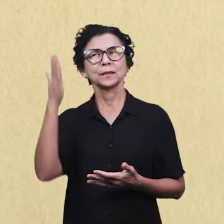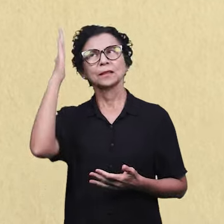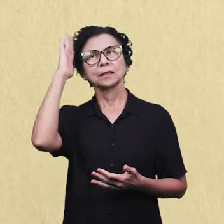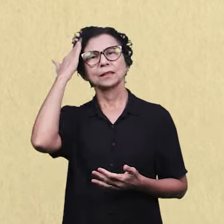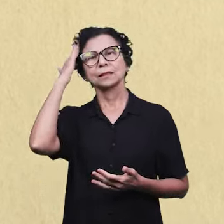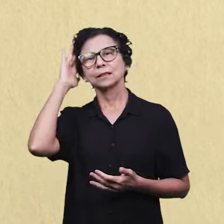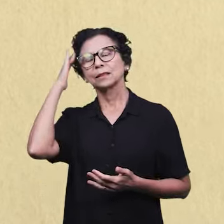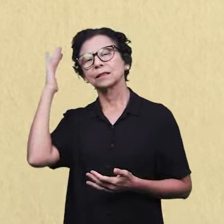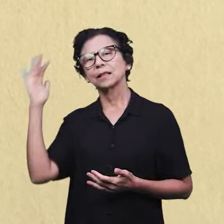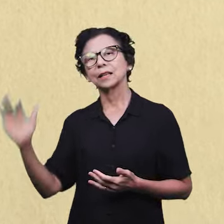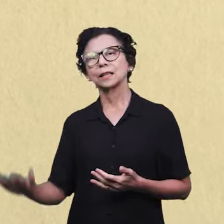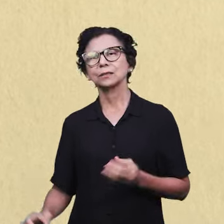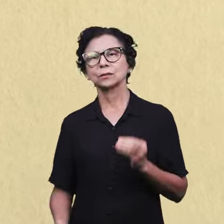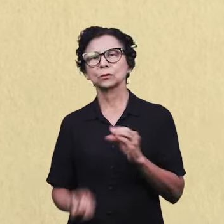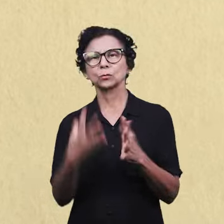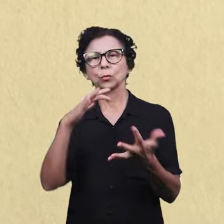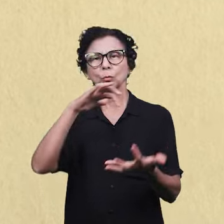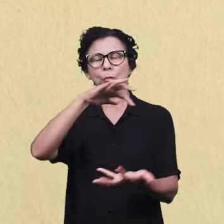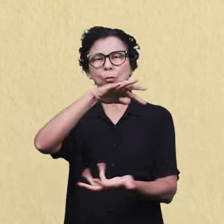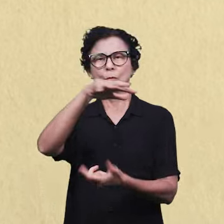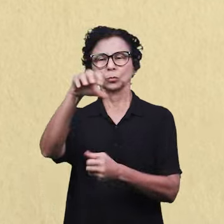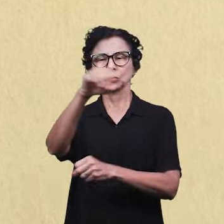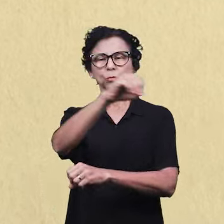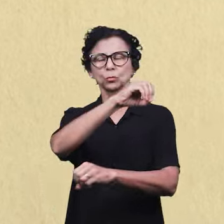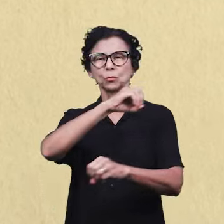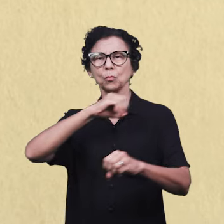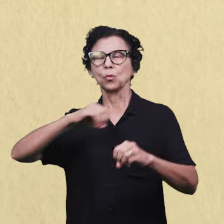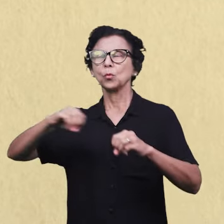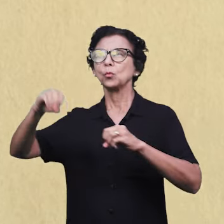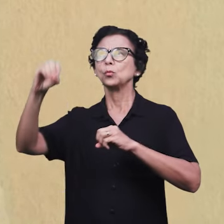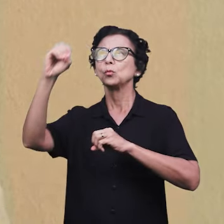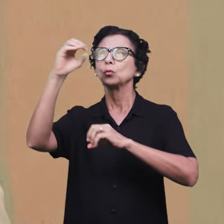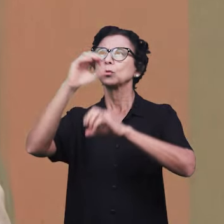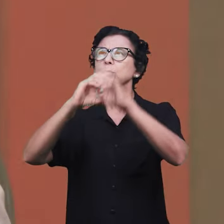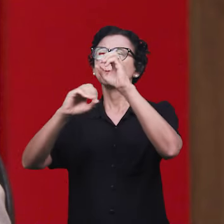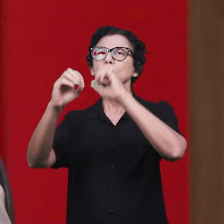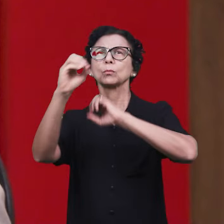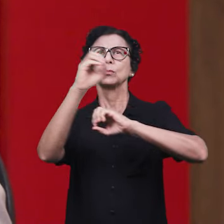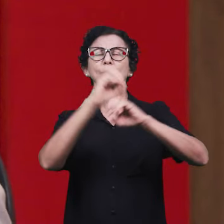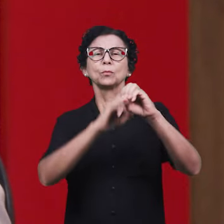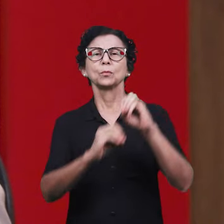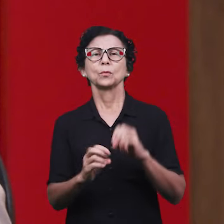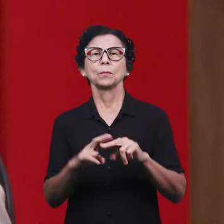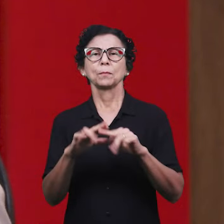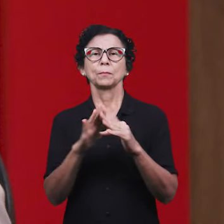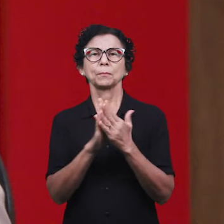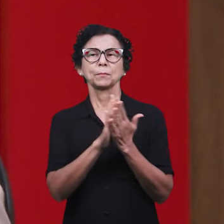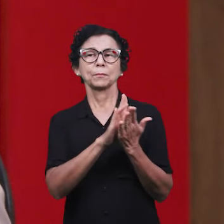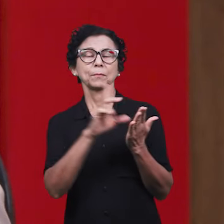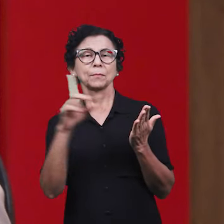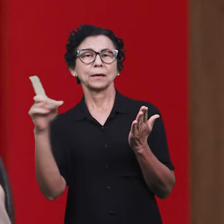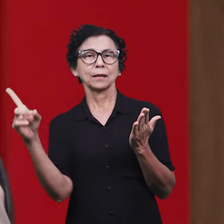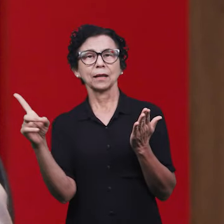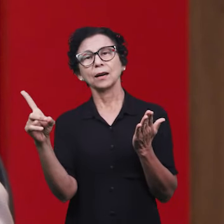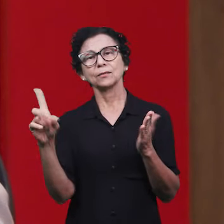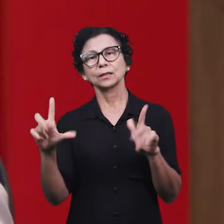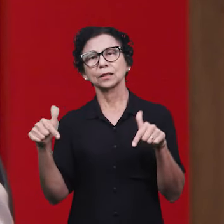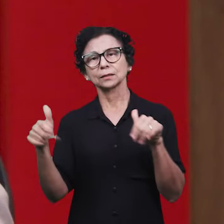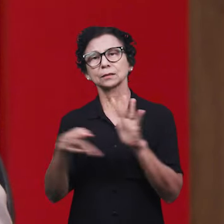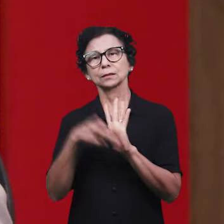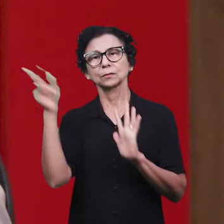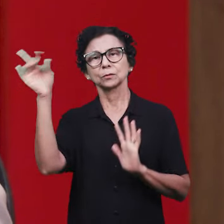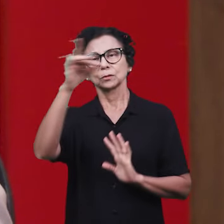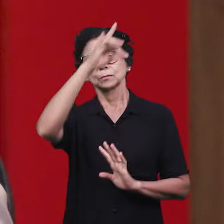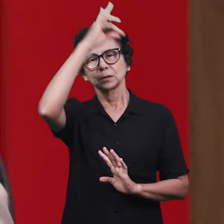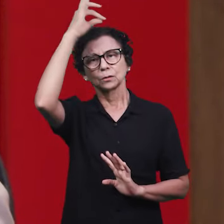mundos, pela palavra de Deus, ou seja, a palavra é o legado, porque a palavra, pela ação, pela luz do Espírito Santo, aquilo que